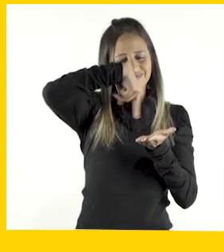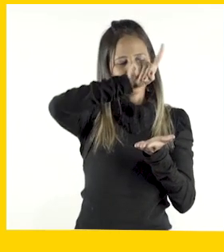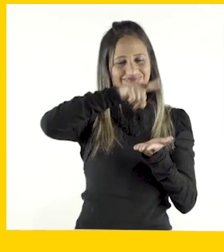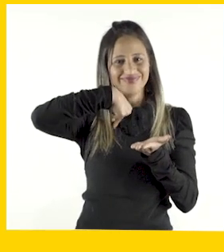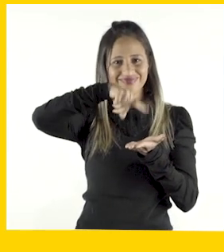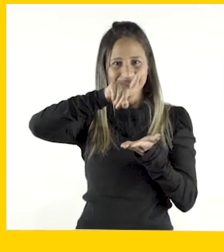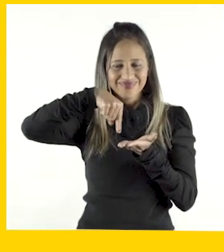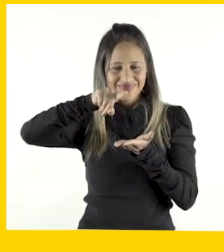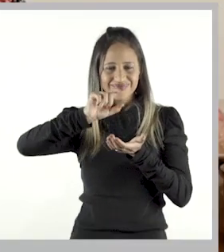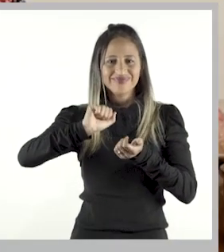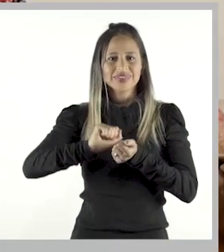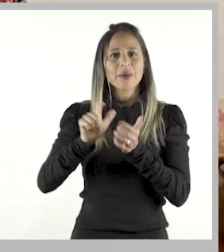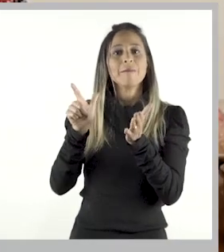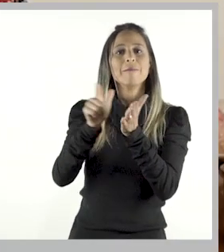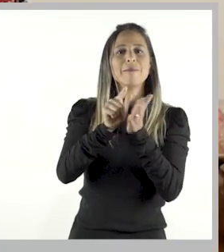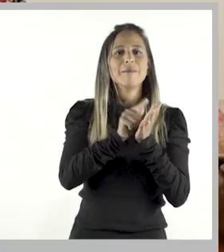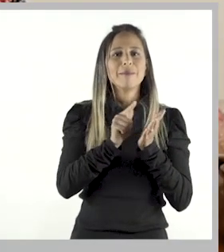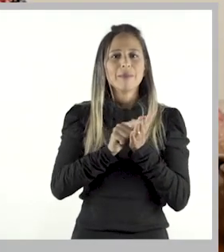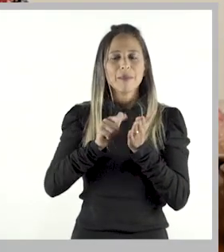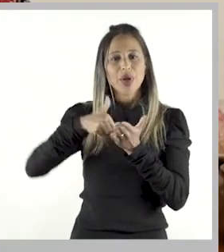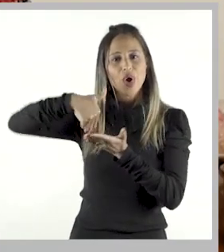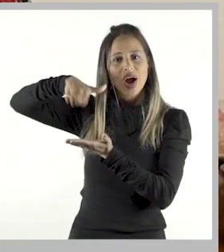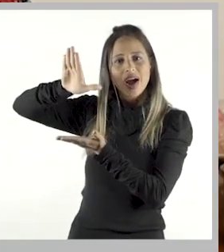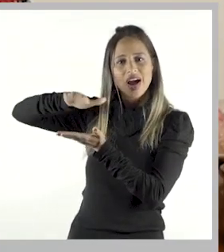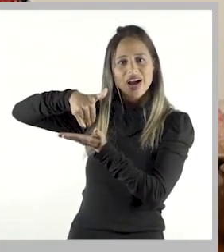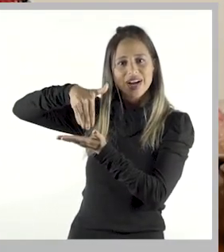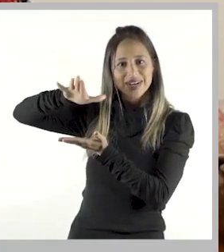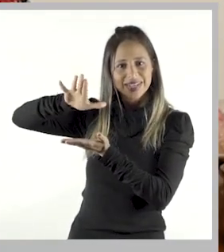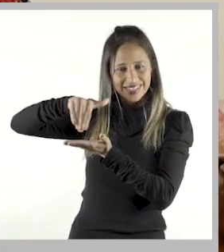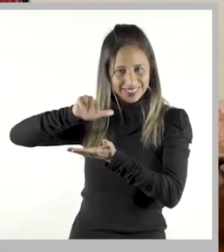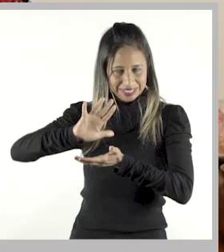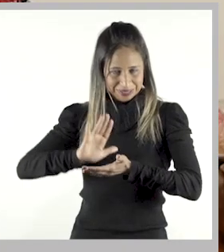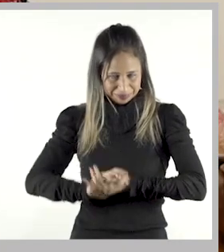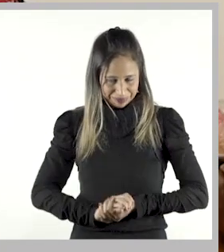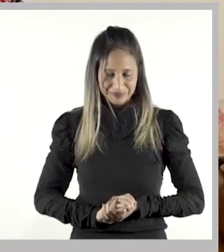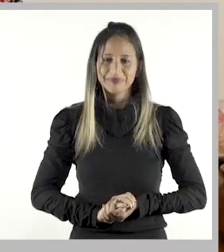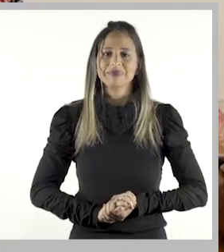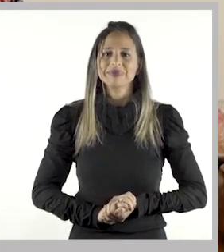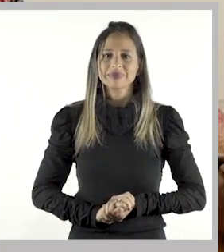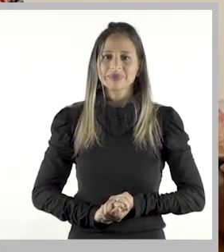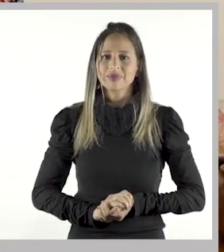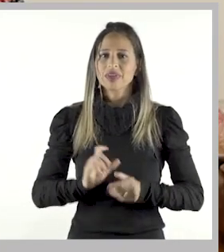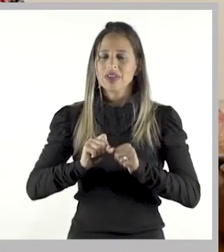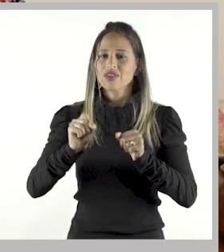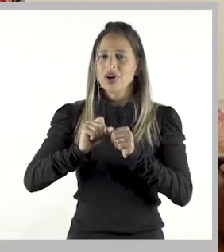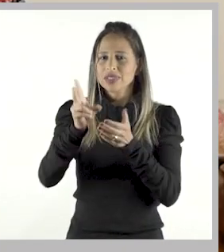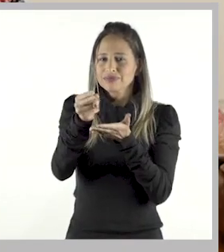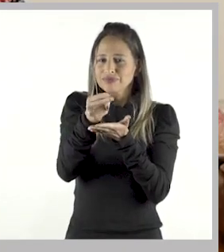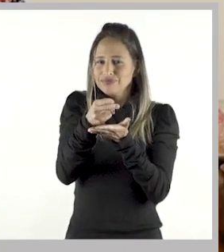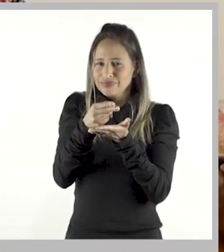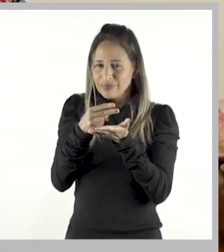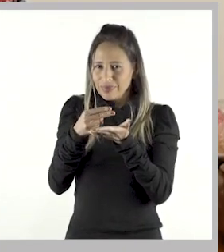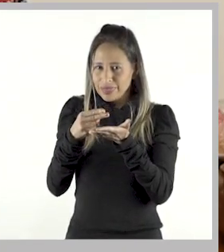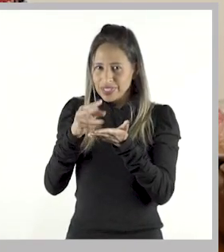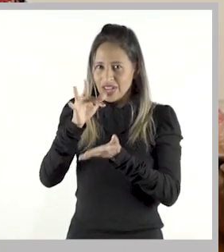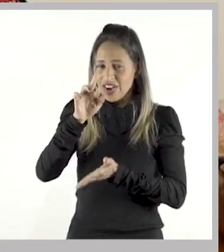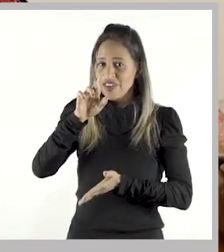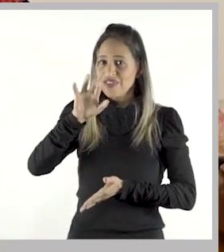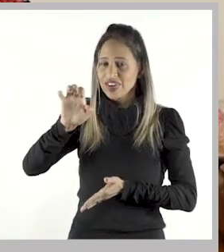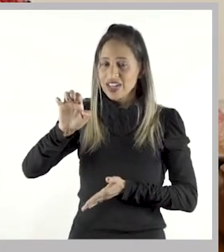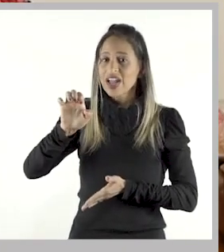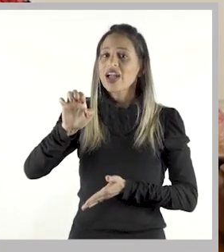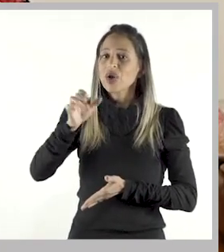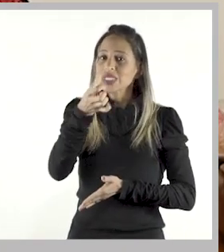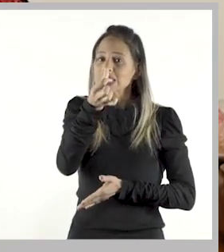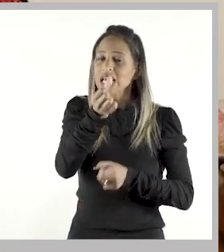papéis e tintas. Bom, eu sou ilustradora freelancer, trabalho há cerca de 6 anos com ilustração, mãe